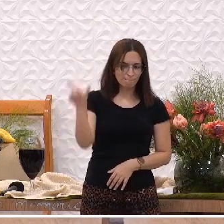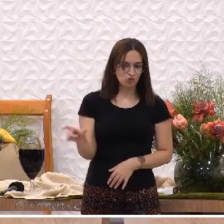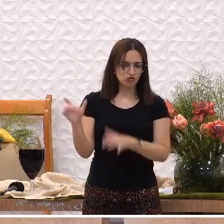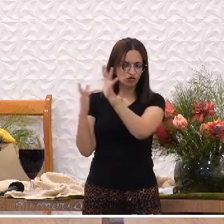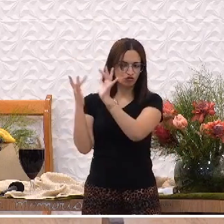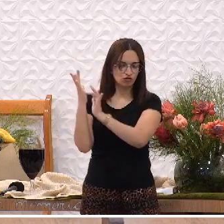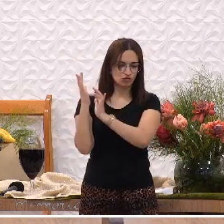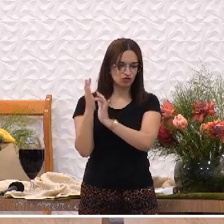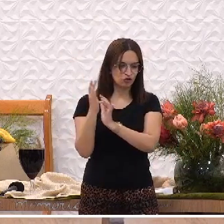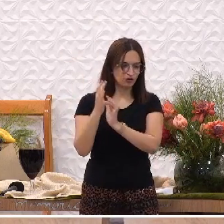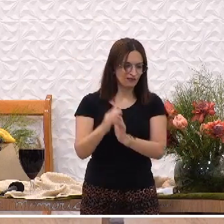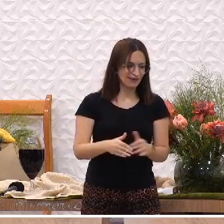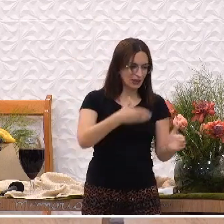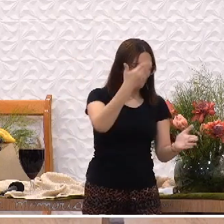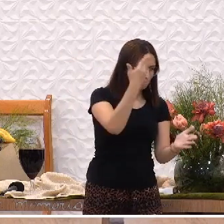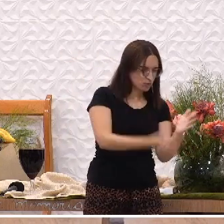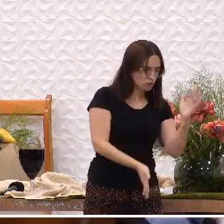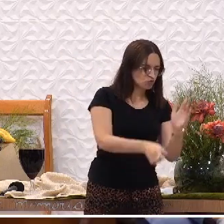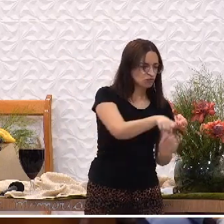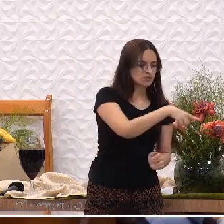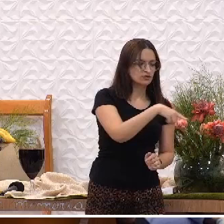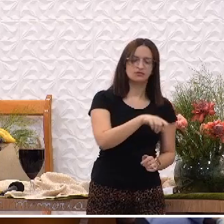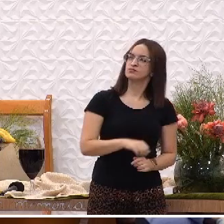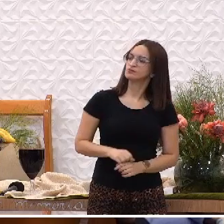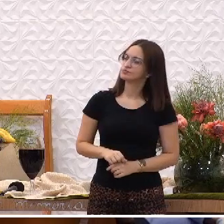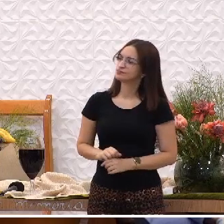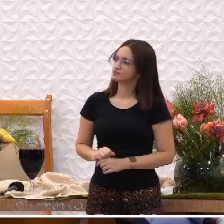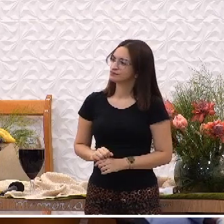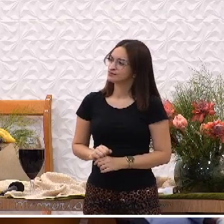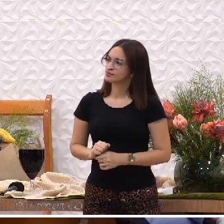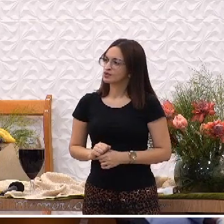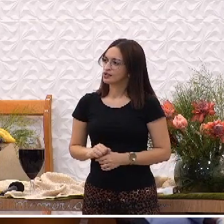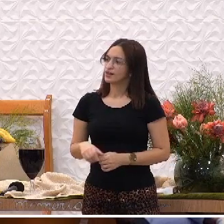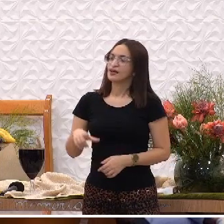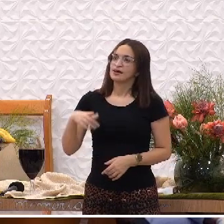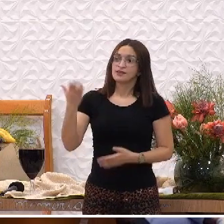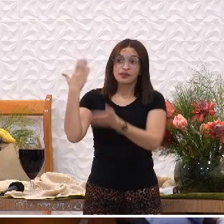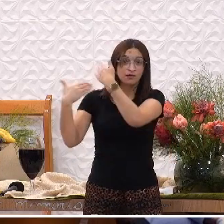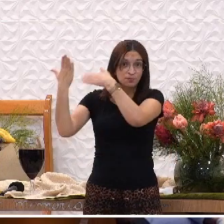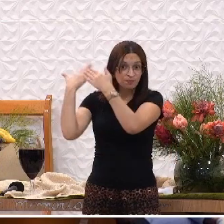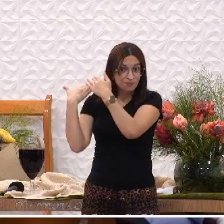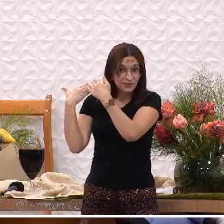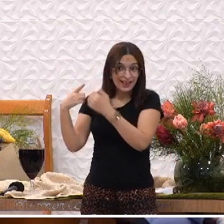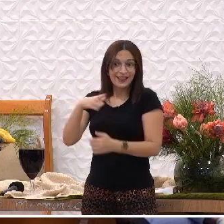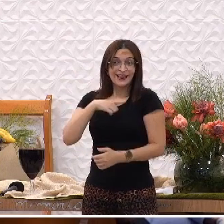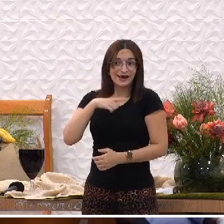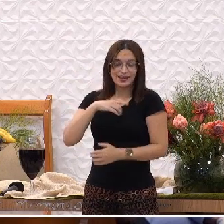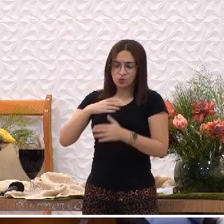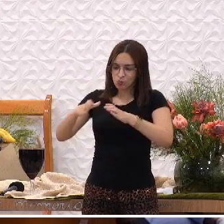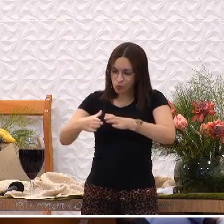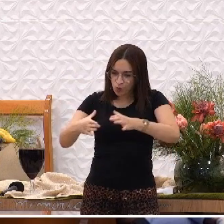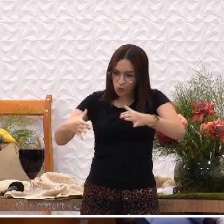benditas todas as famílias da terra, né? Ou seja, já meio que antecipando que essa salvação, que haveria uma expansão do povo de